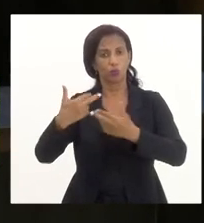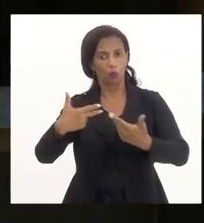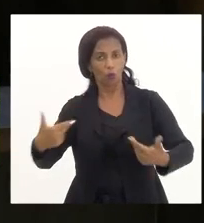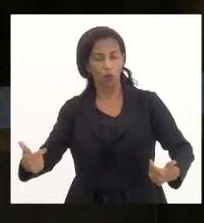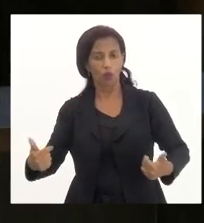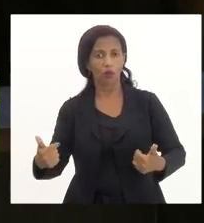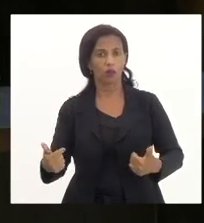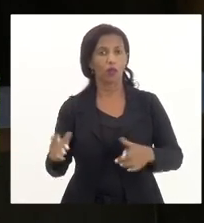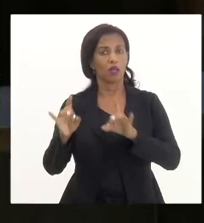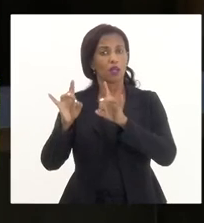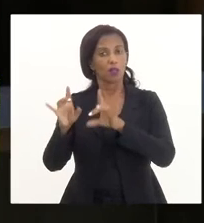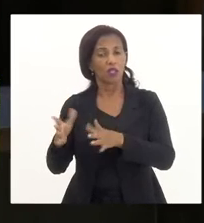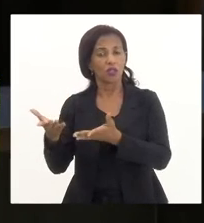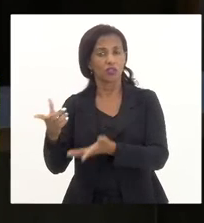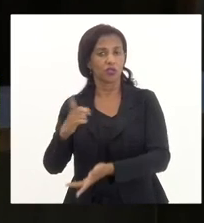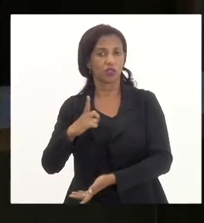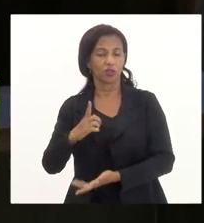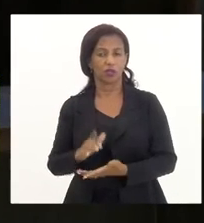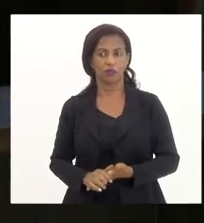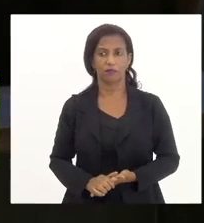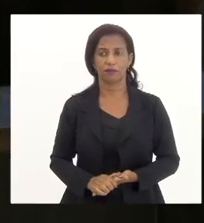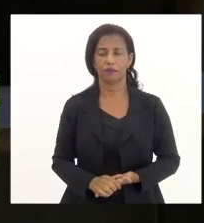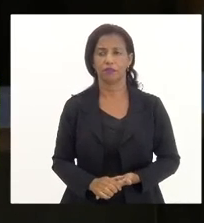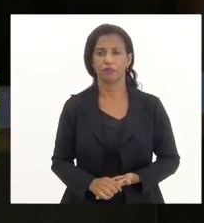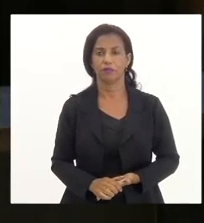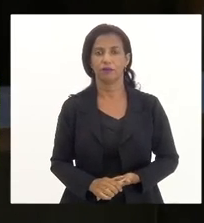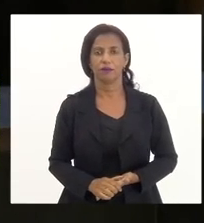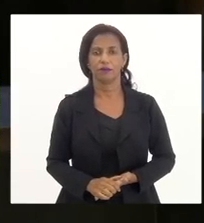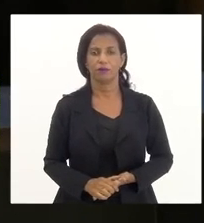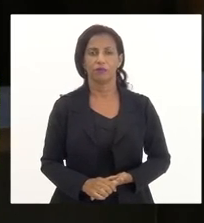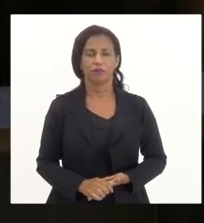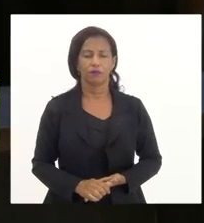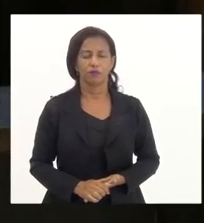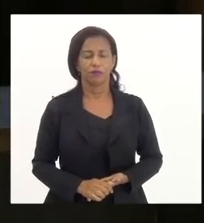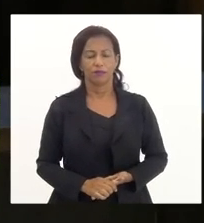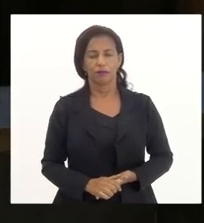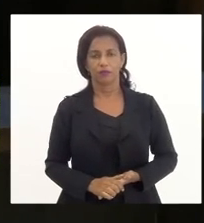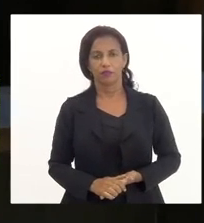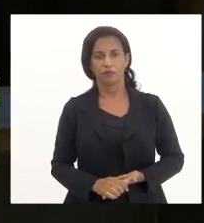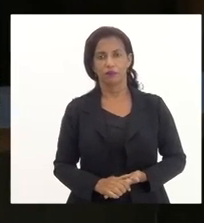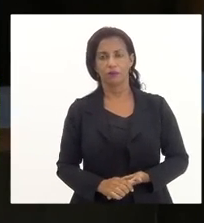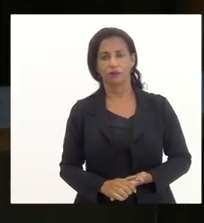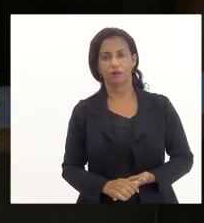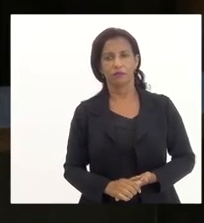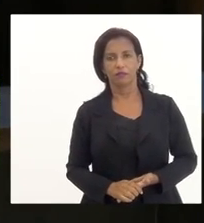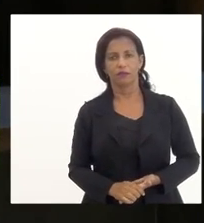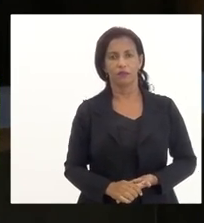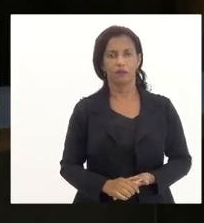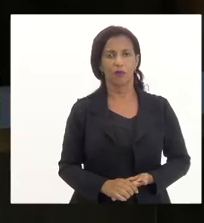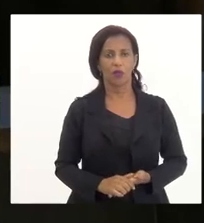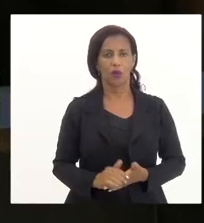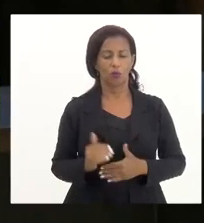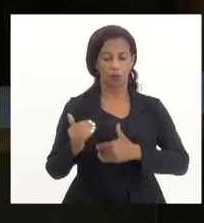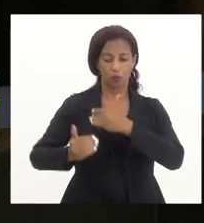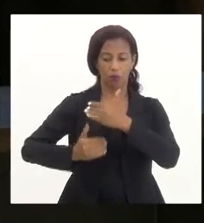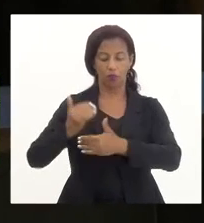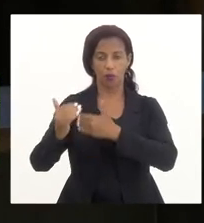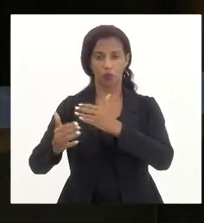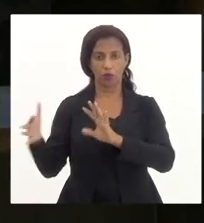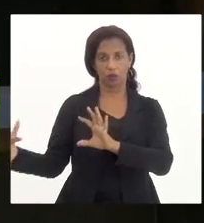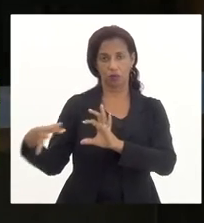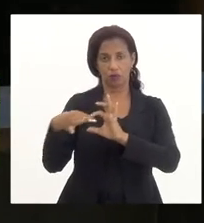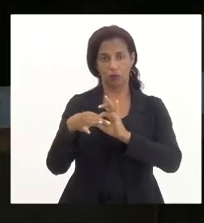e deixa de ter uma é deixa de ter uma promoção